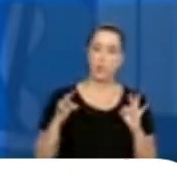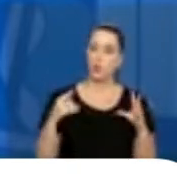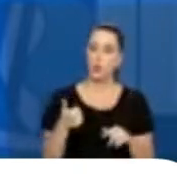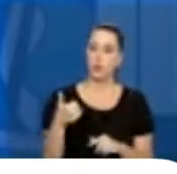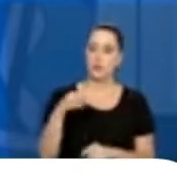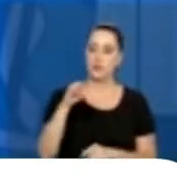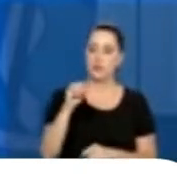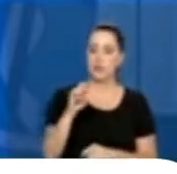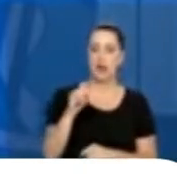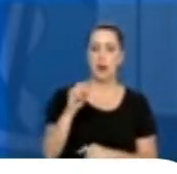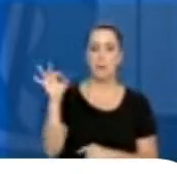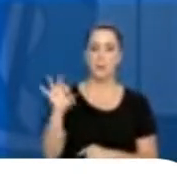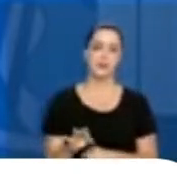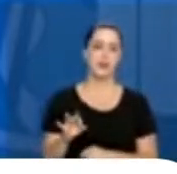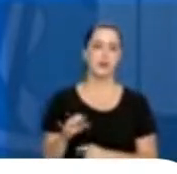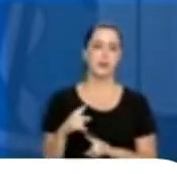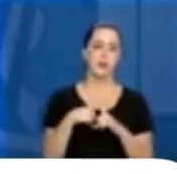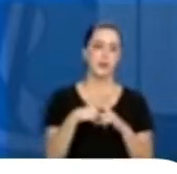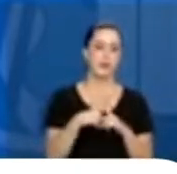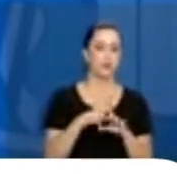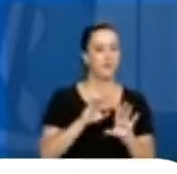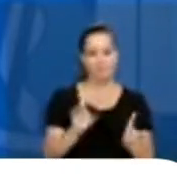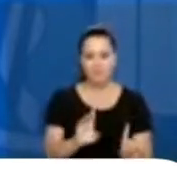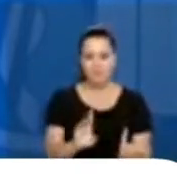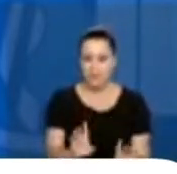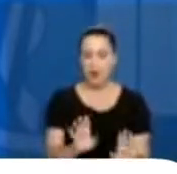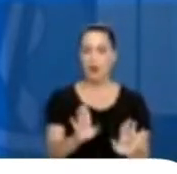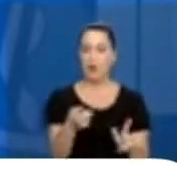casos vão dar positivo para a Covid, são testes que